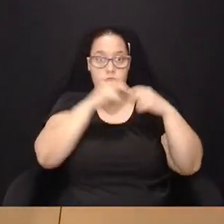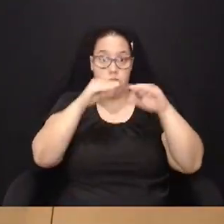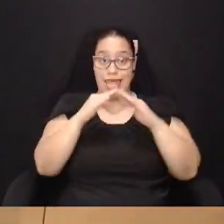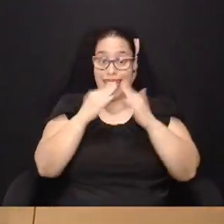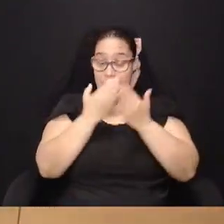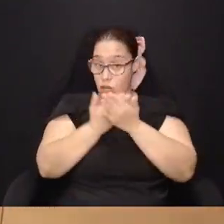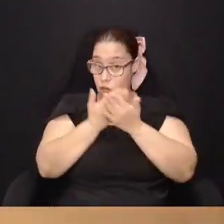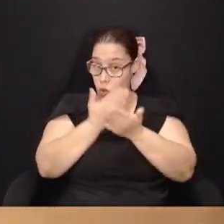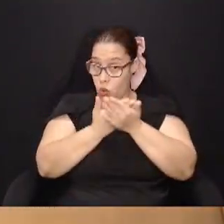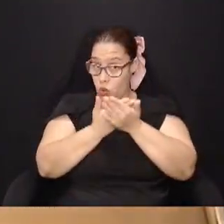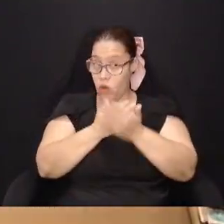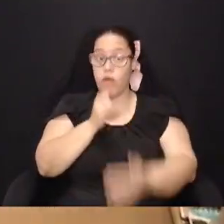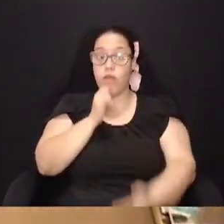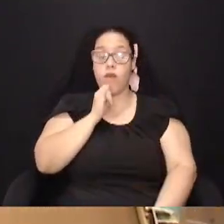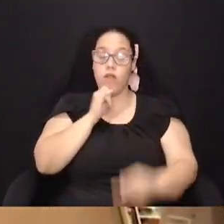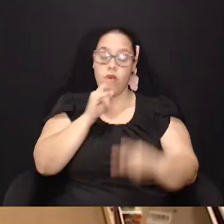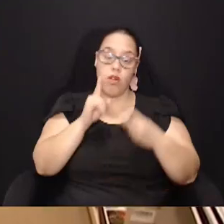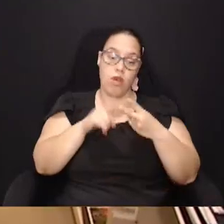de toner,